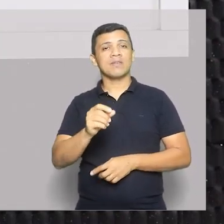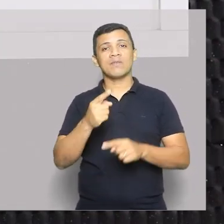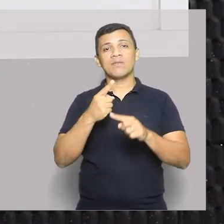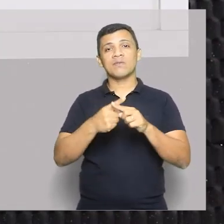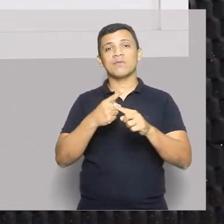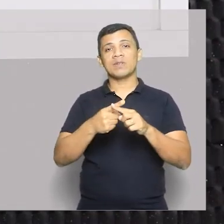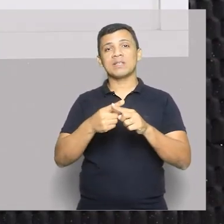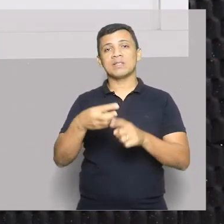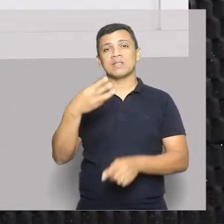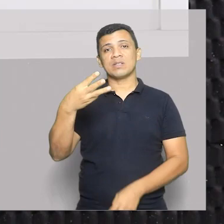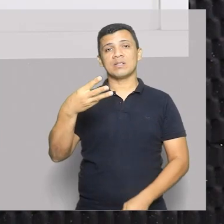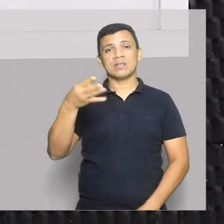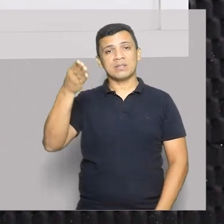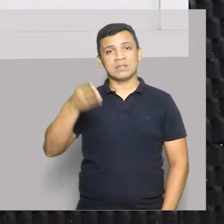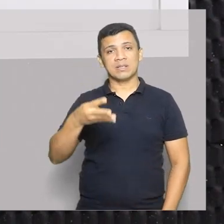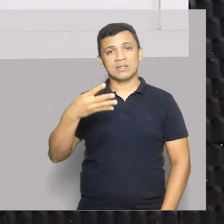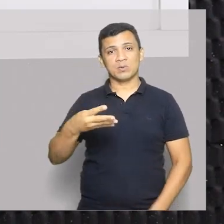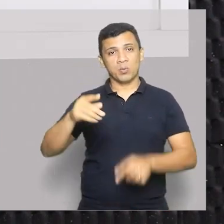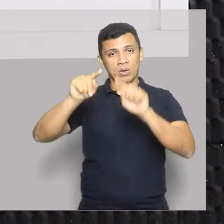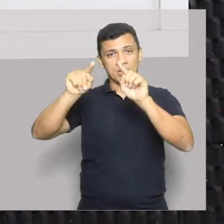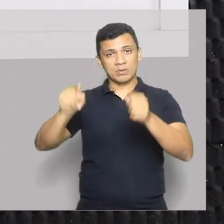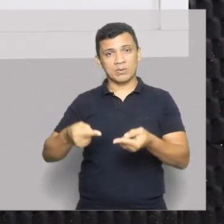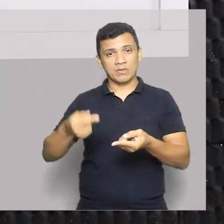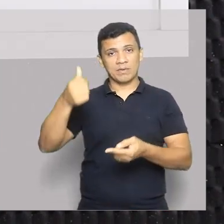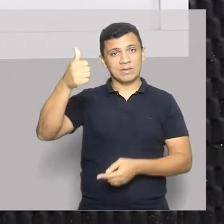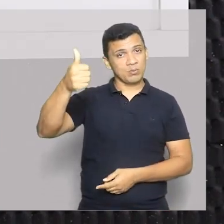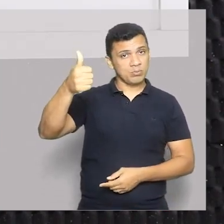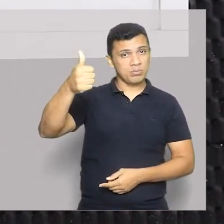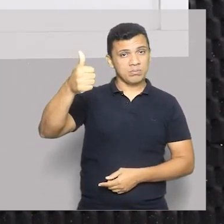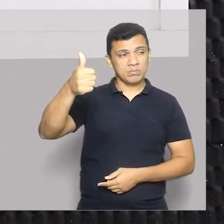3/4 elevado a 1.